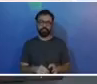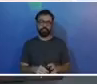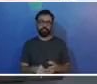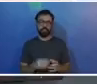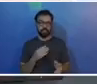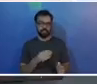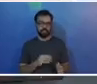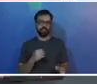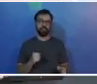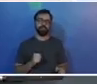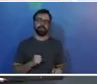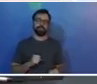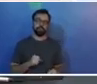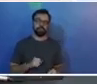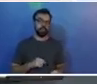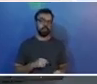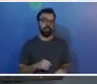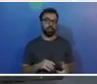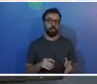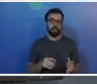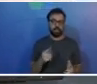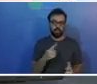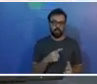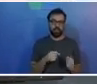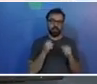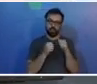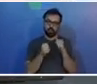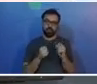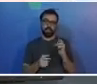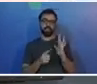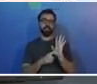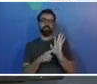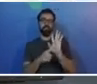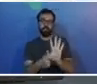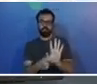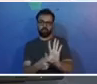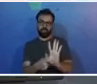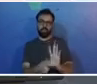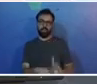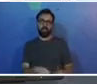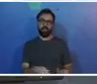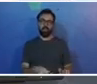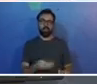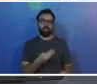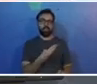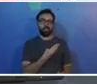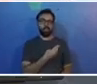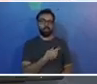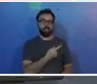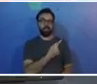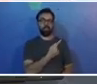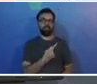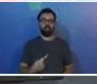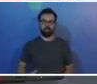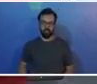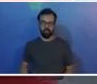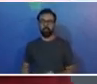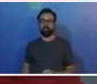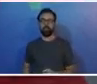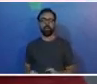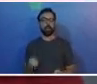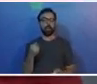governantes não foram prudentes, não gastaram o nosso dinheiro com sabedoria naquilo que